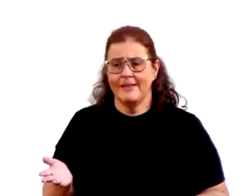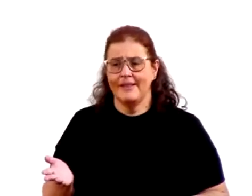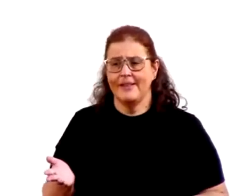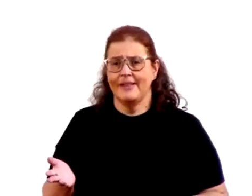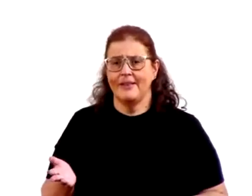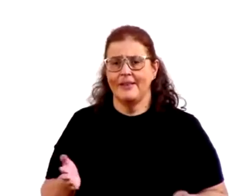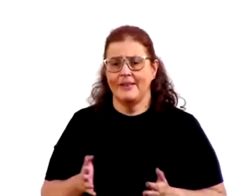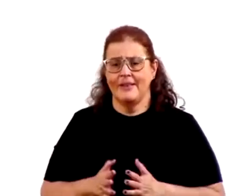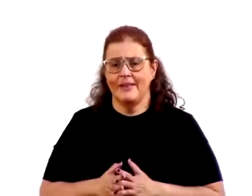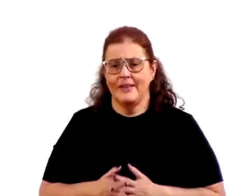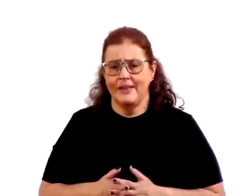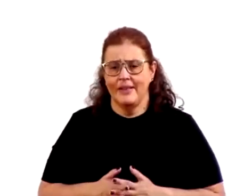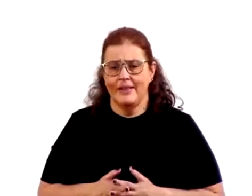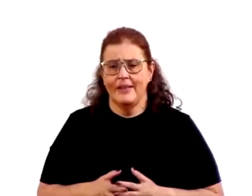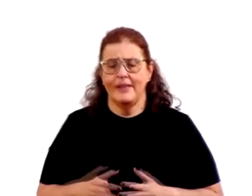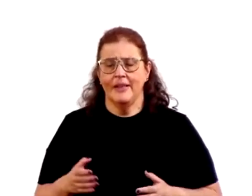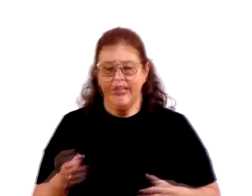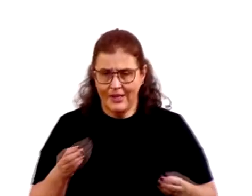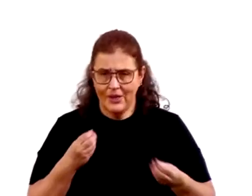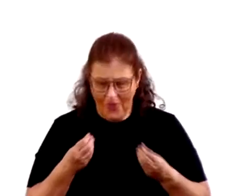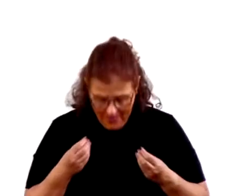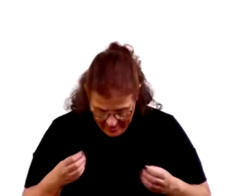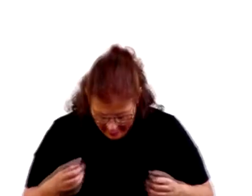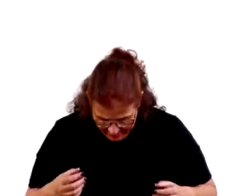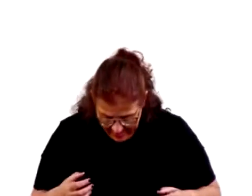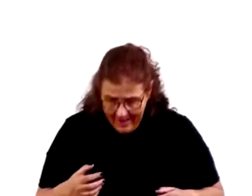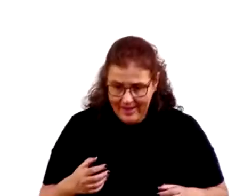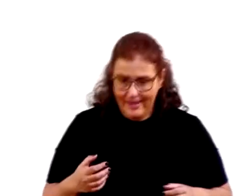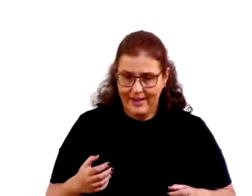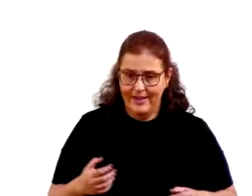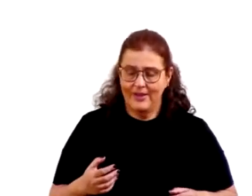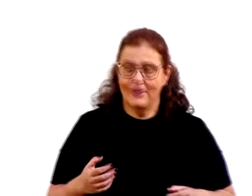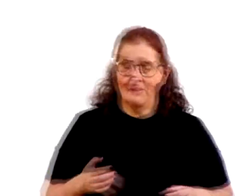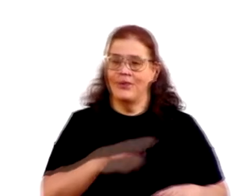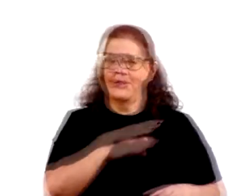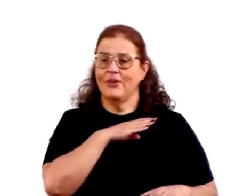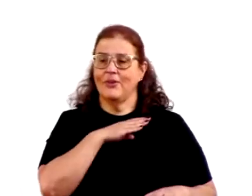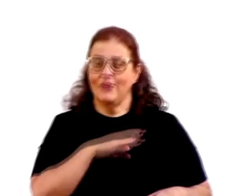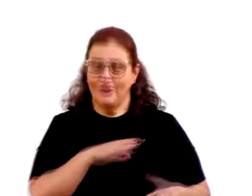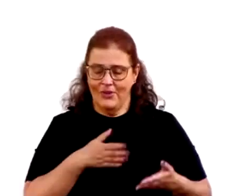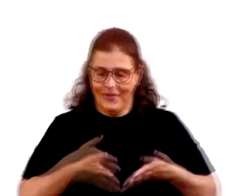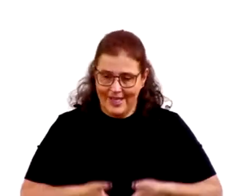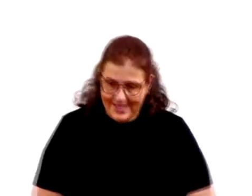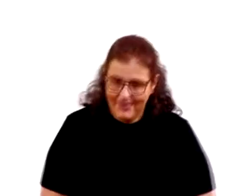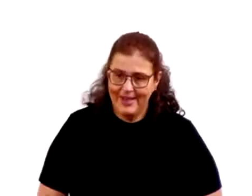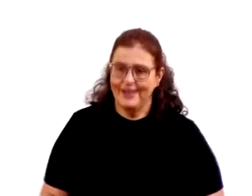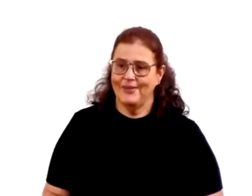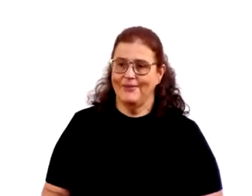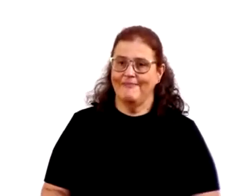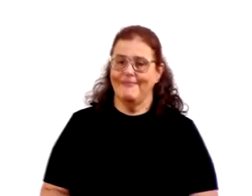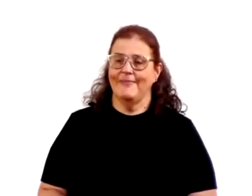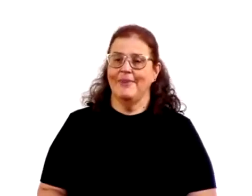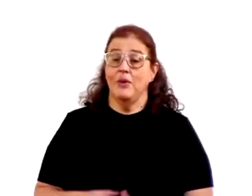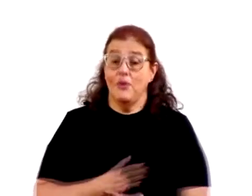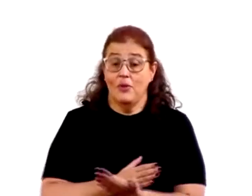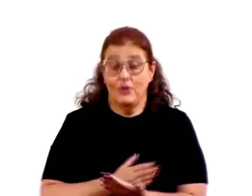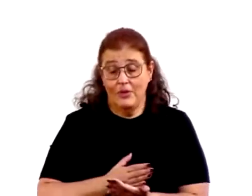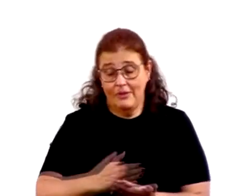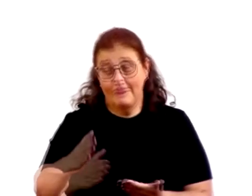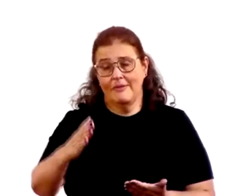faz a conexão entre o nascimento da existência, a manutenção da